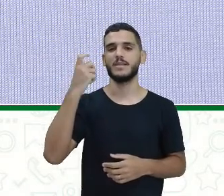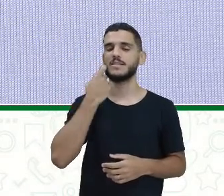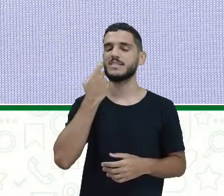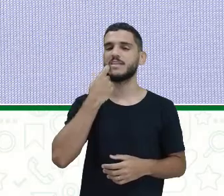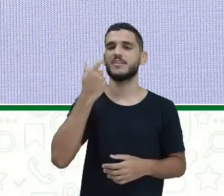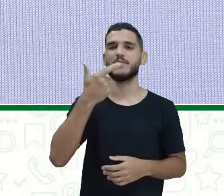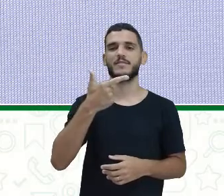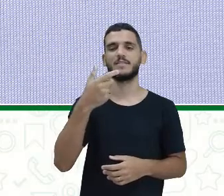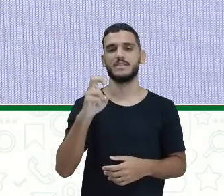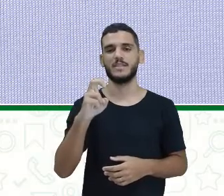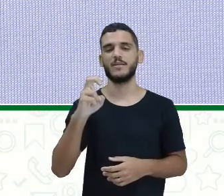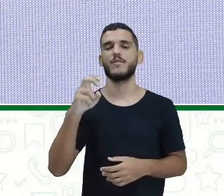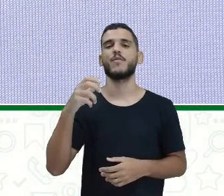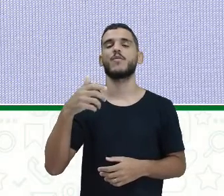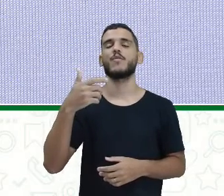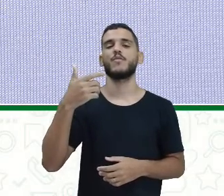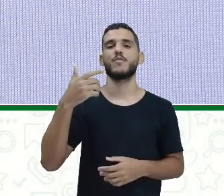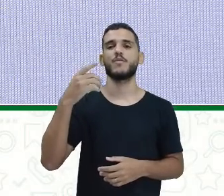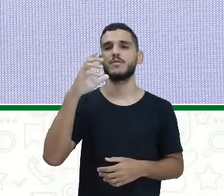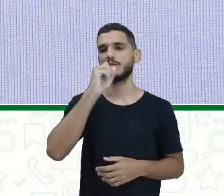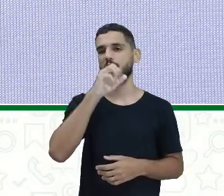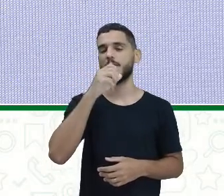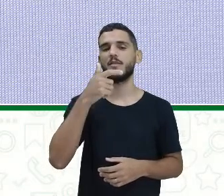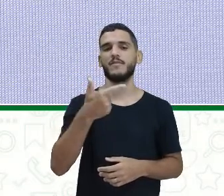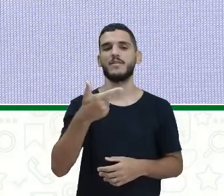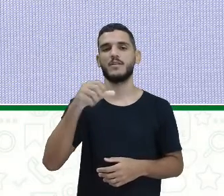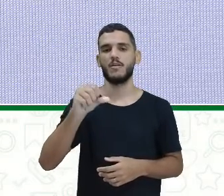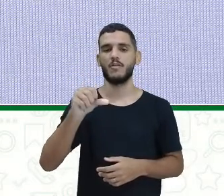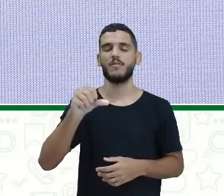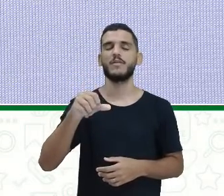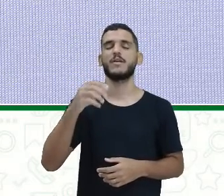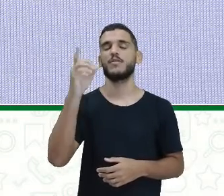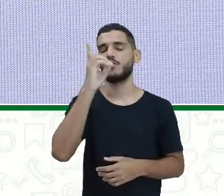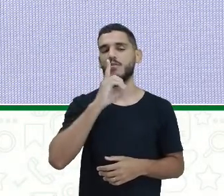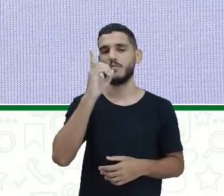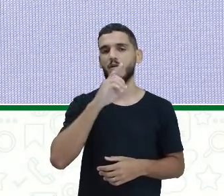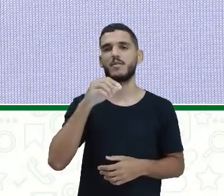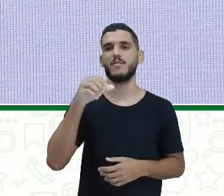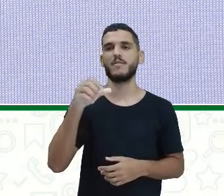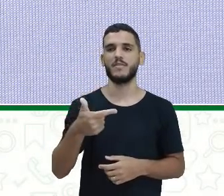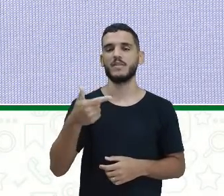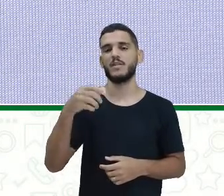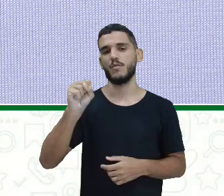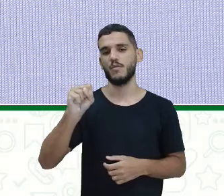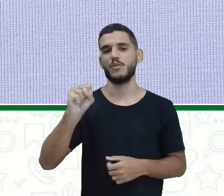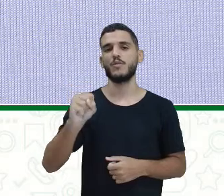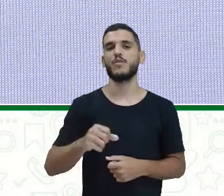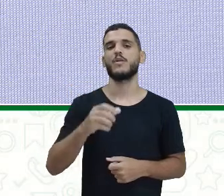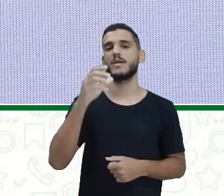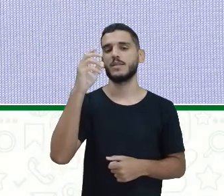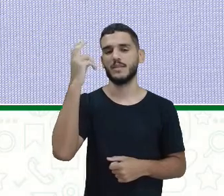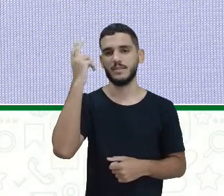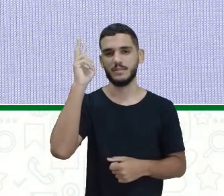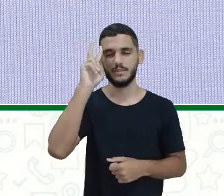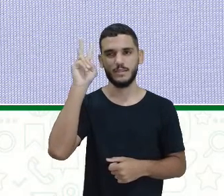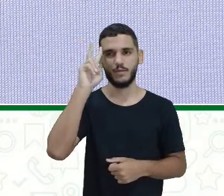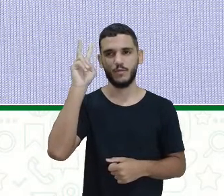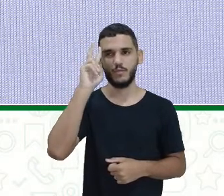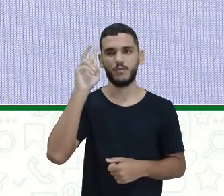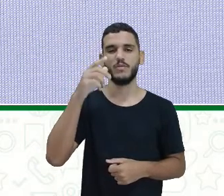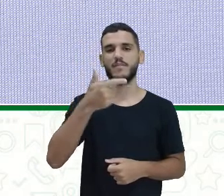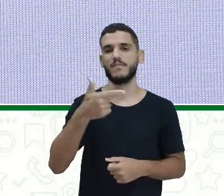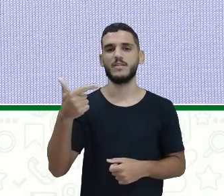sábado 29, no domingo 28, né? E na segunda 22. E qual foi a média